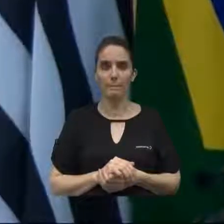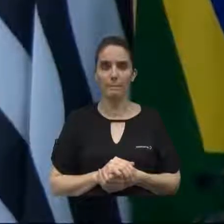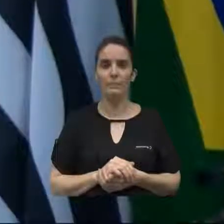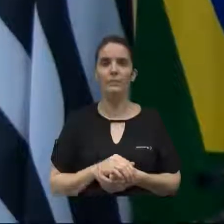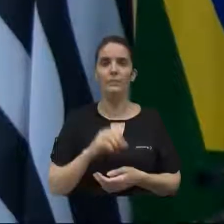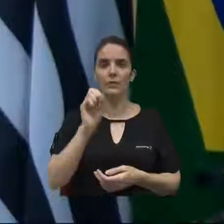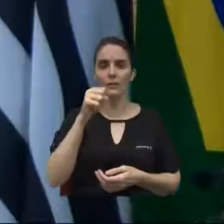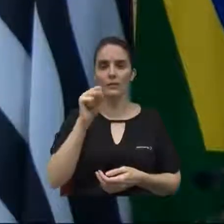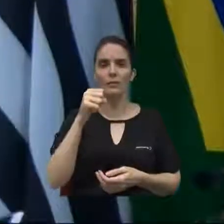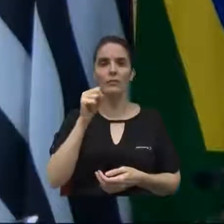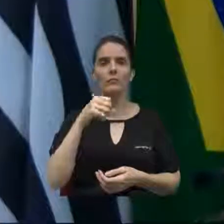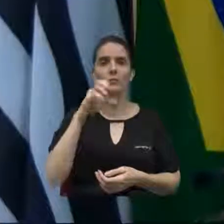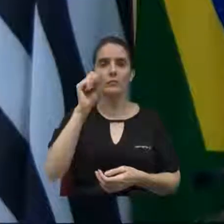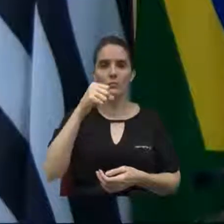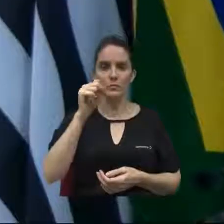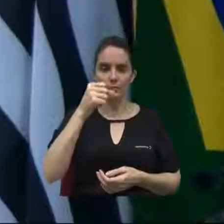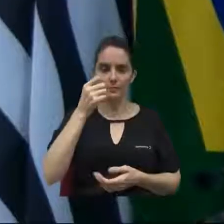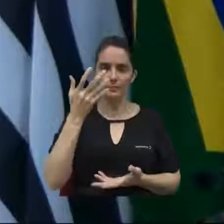Isso, faz a